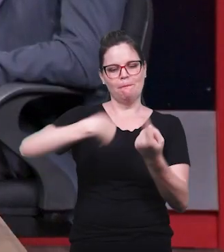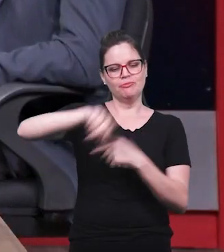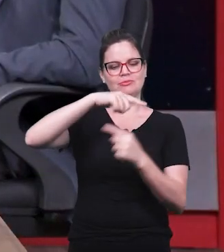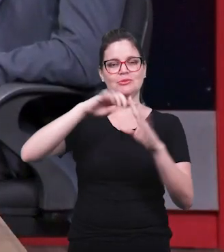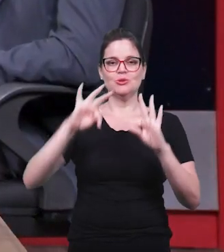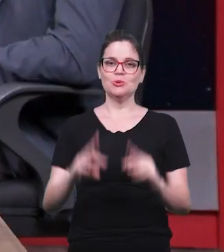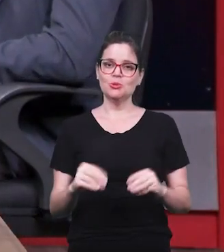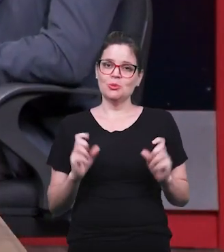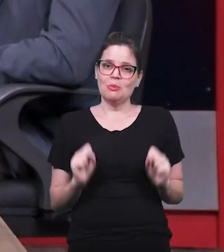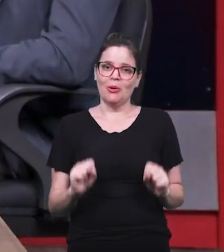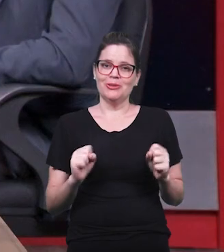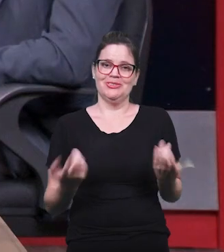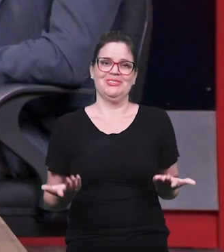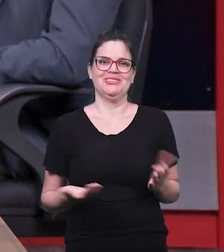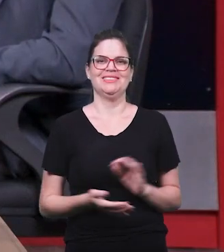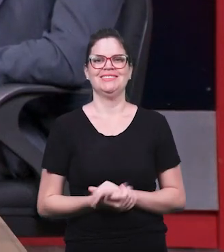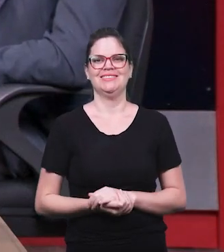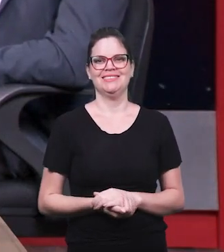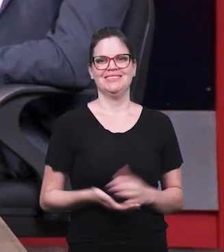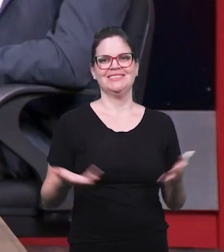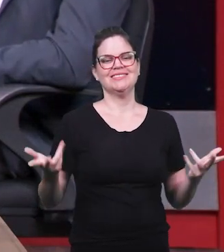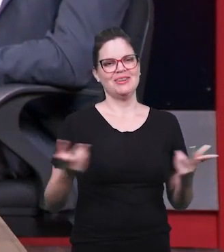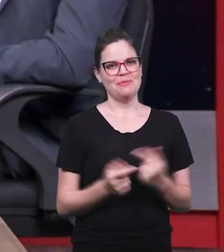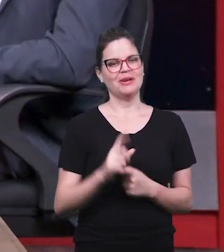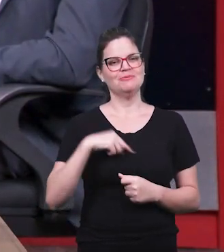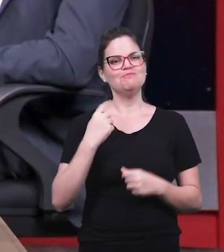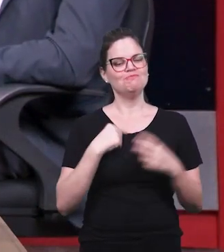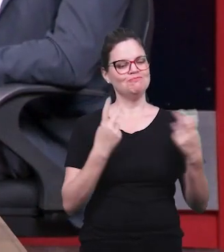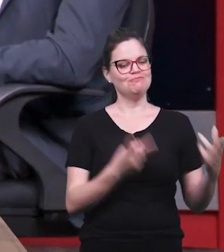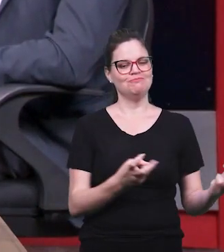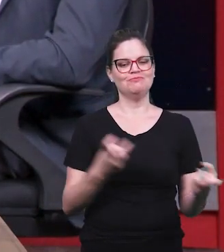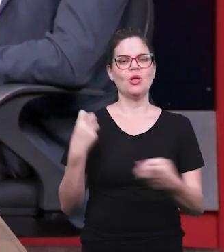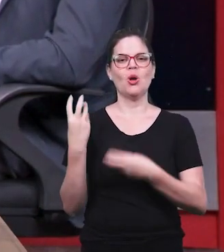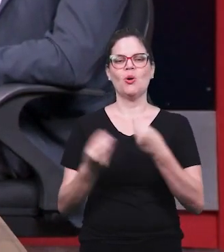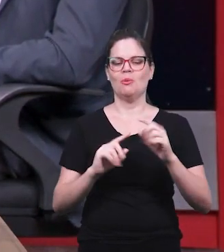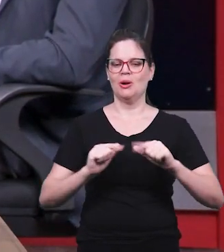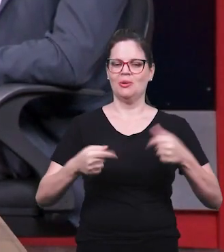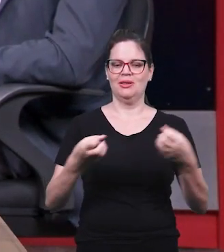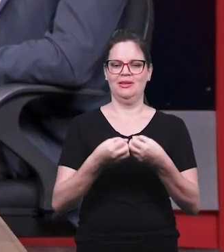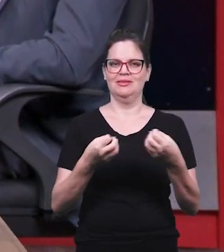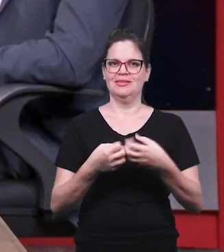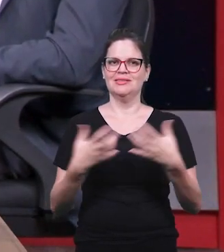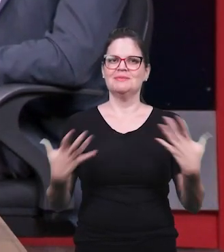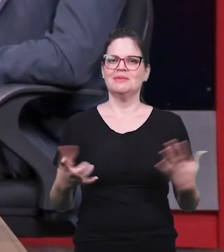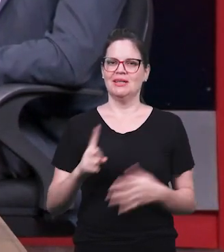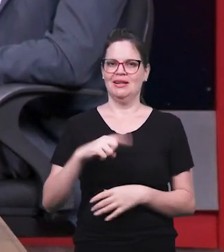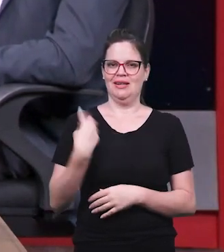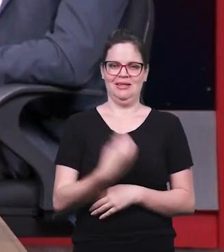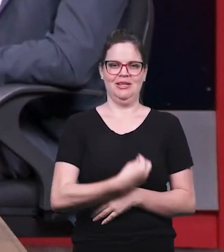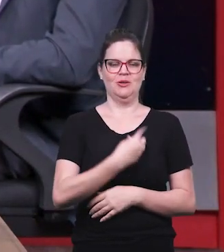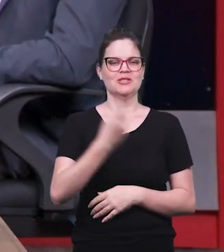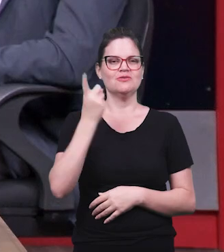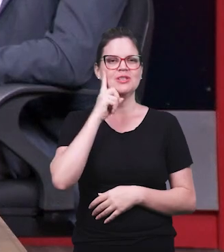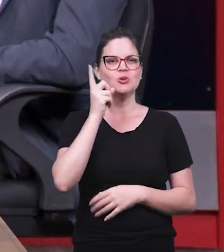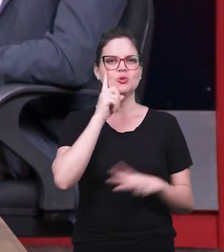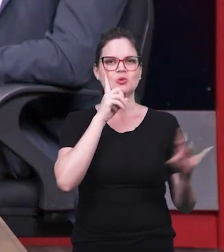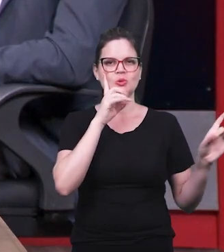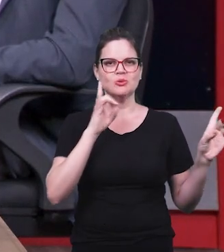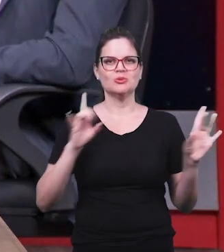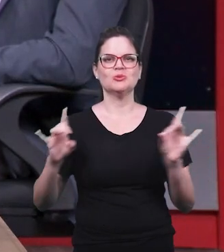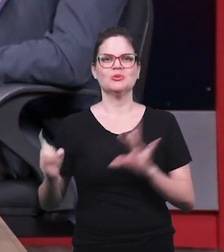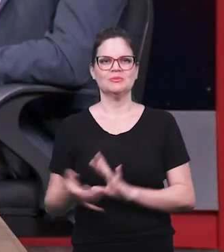Né? E aí nós vemos exatamente essas manifestações, esses milagres, né? Sim. Na nossa vida diariamente,